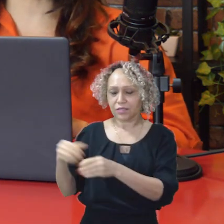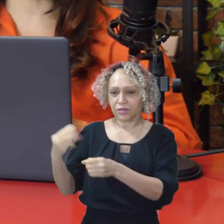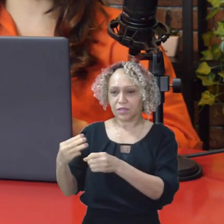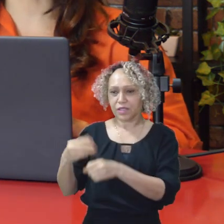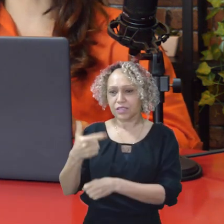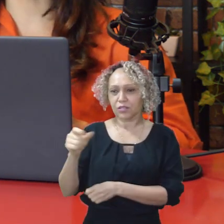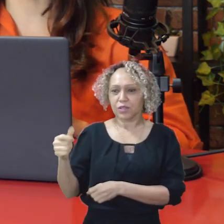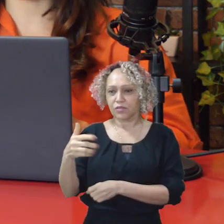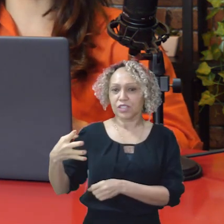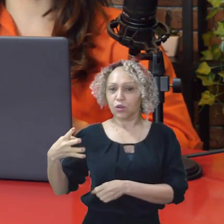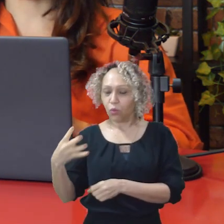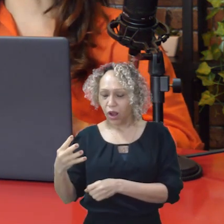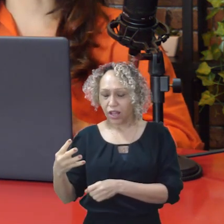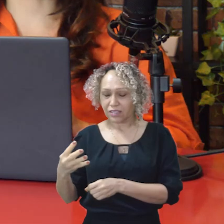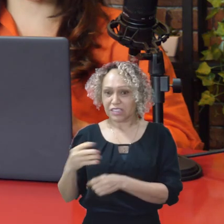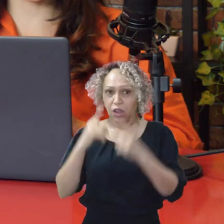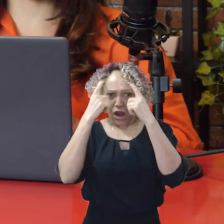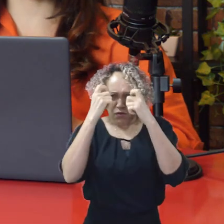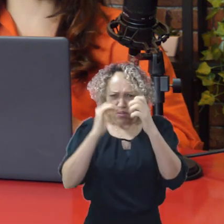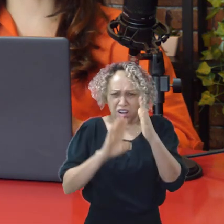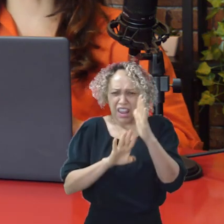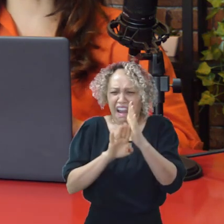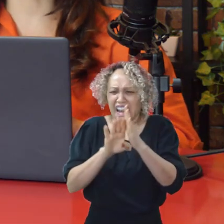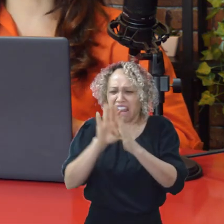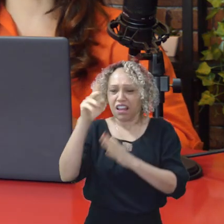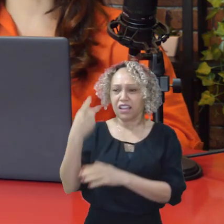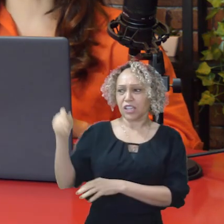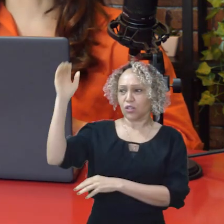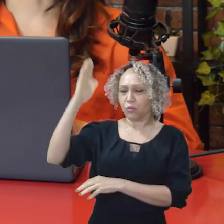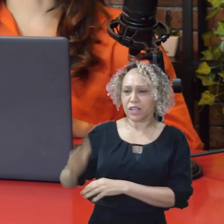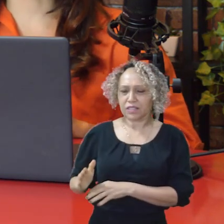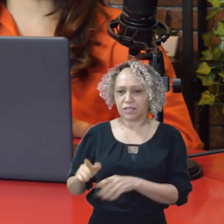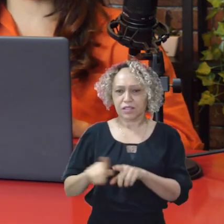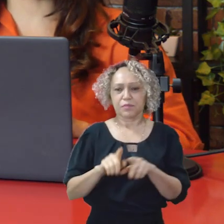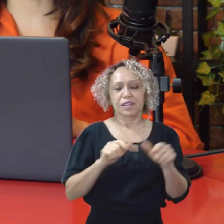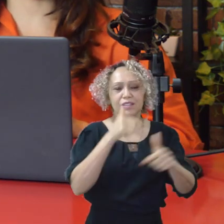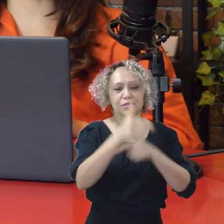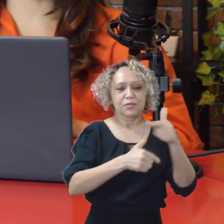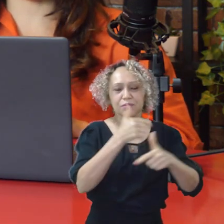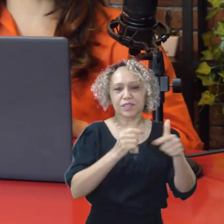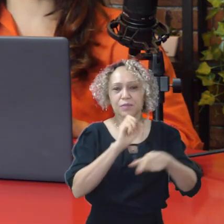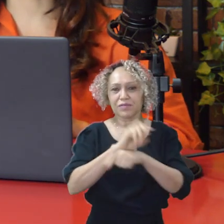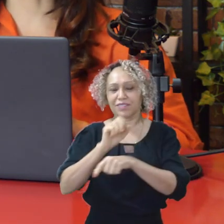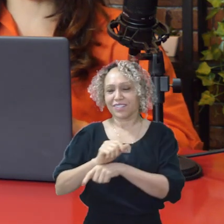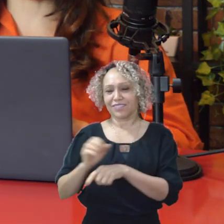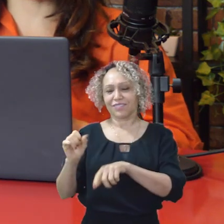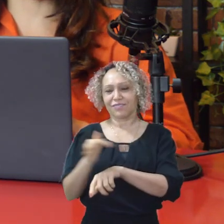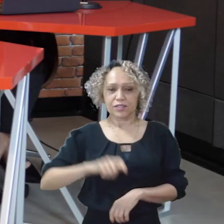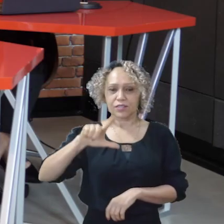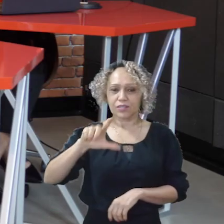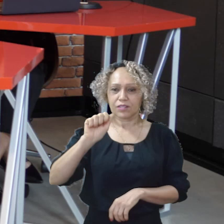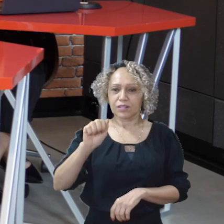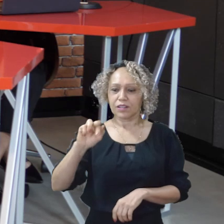eleições municipais de 2024, a escalada de violência política no país, o crescimento de empregos formais e muito